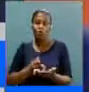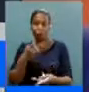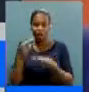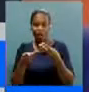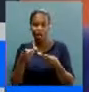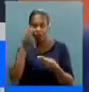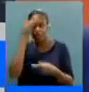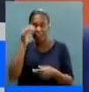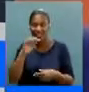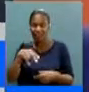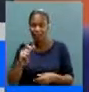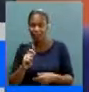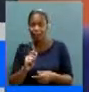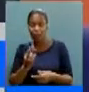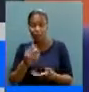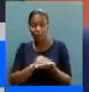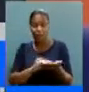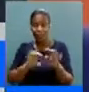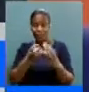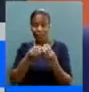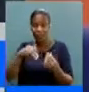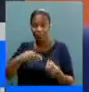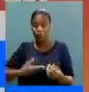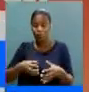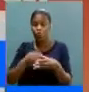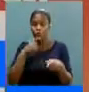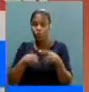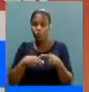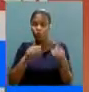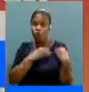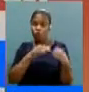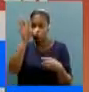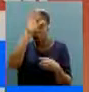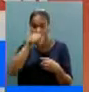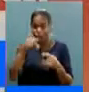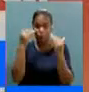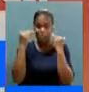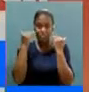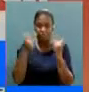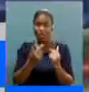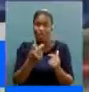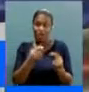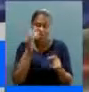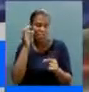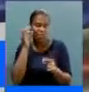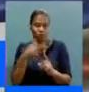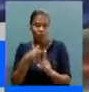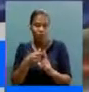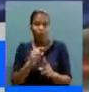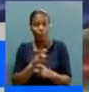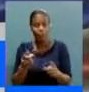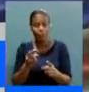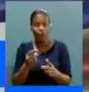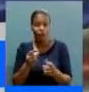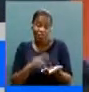inem para o secretário-geral do mpd partido que sustenta o governo estes dados revelam uma tendência positiva pelo caso as razões